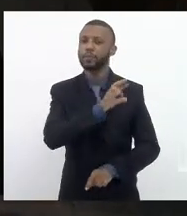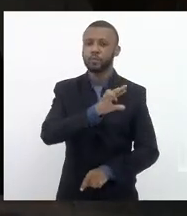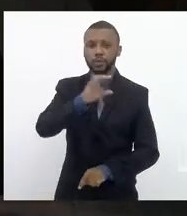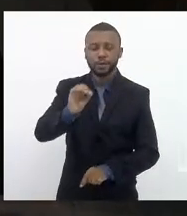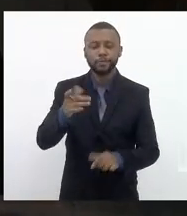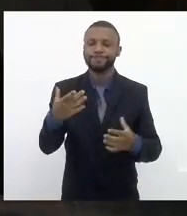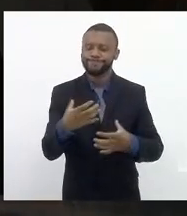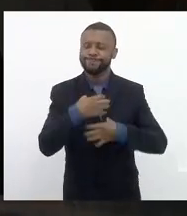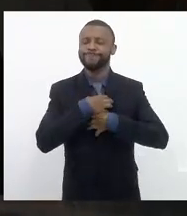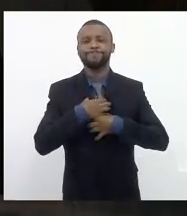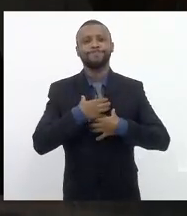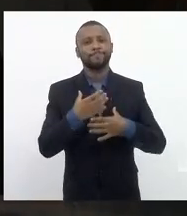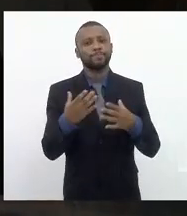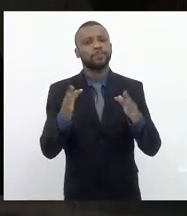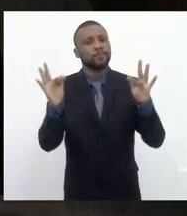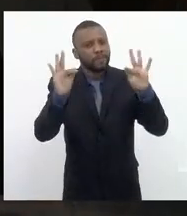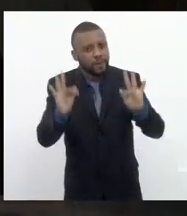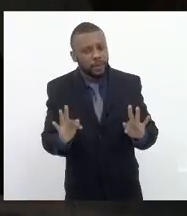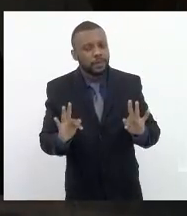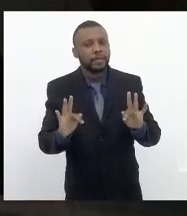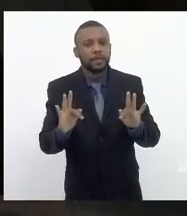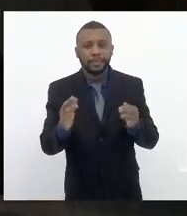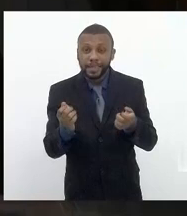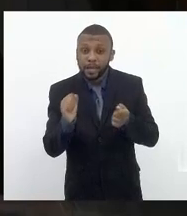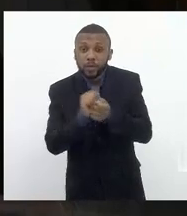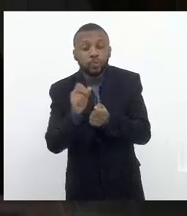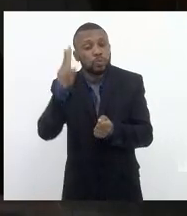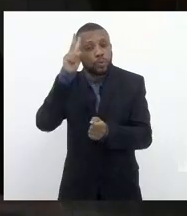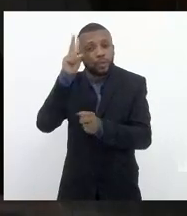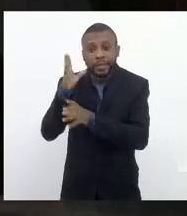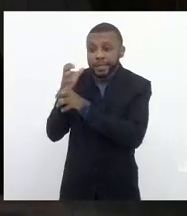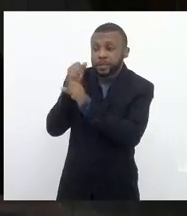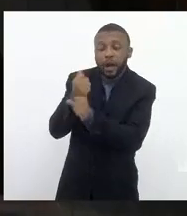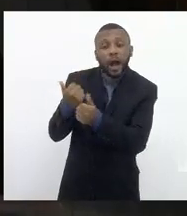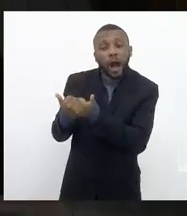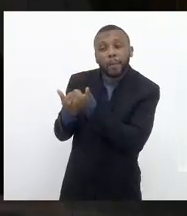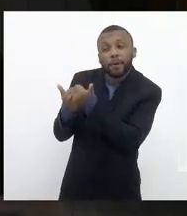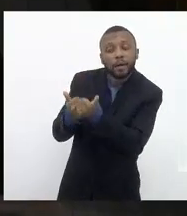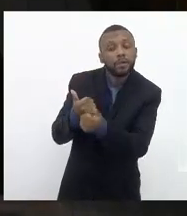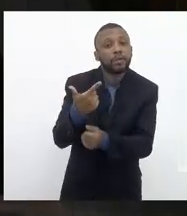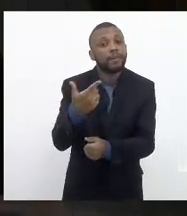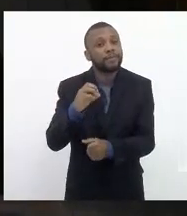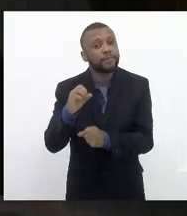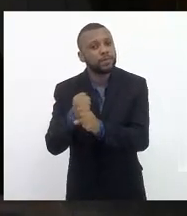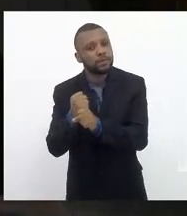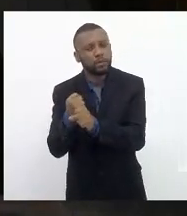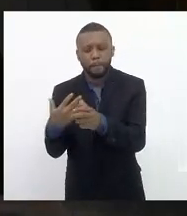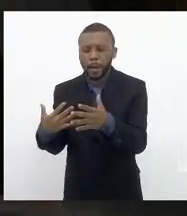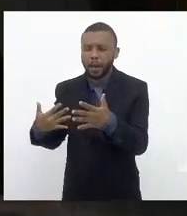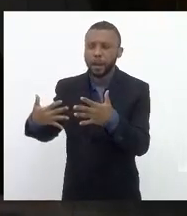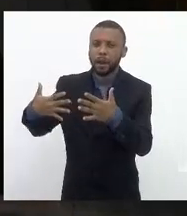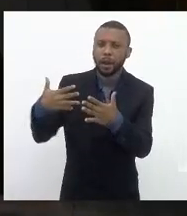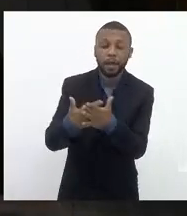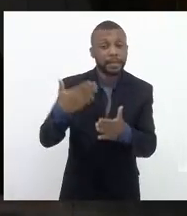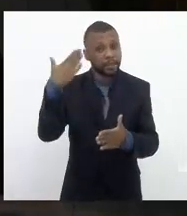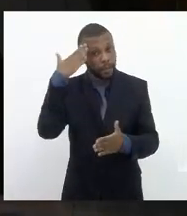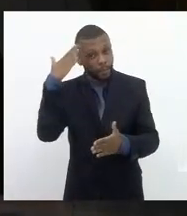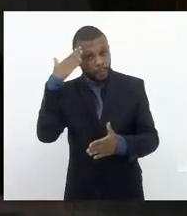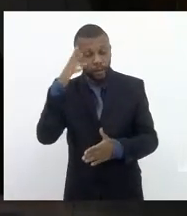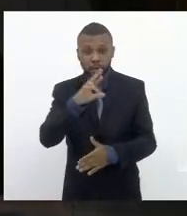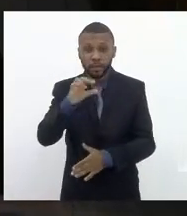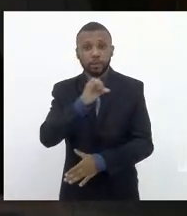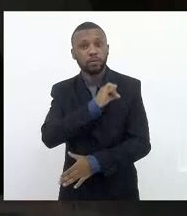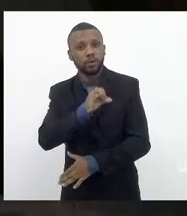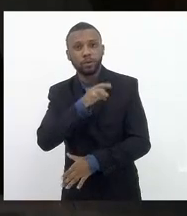muito e fazer parte dessa história Só de estar ao seu lado há 20 anos e saber que o Rio de Janeiro está mudando